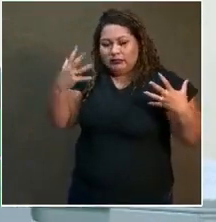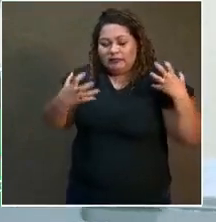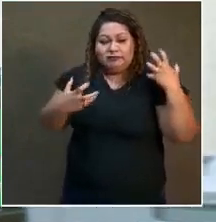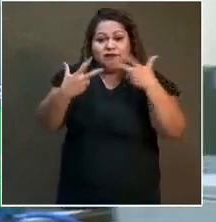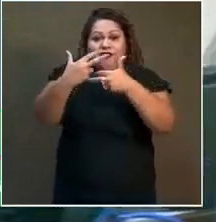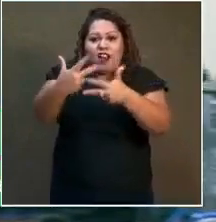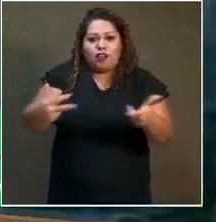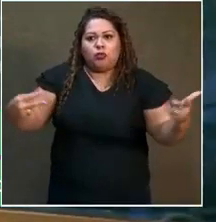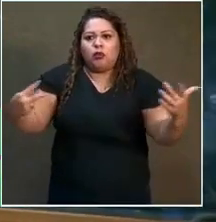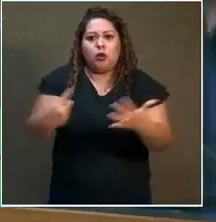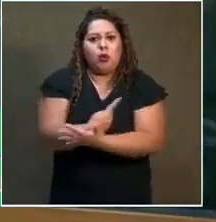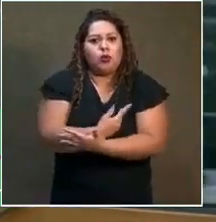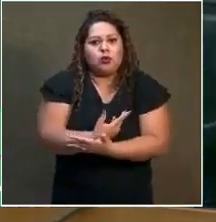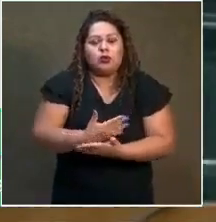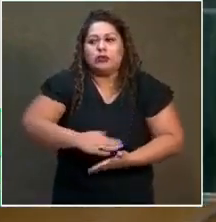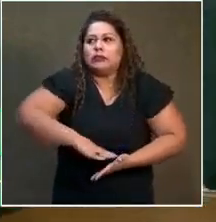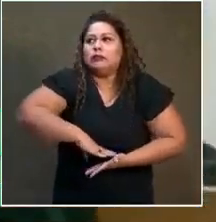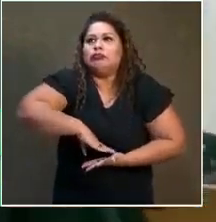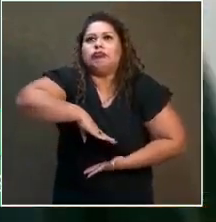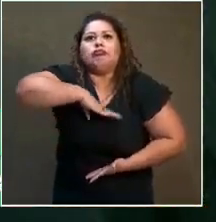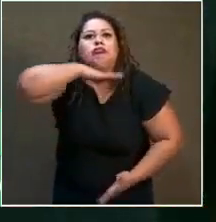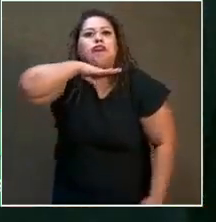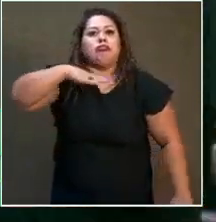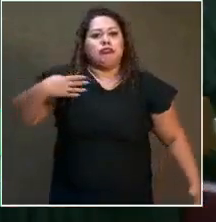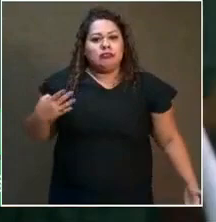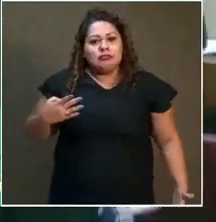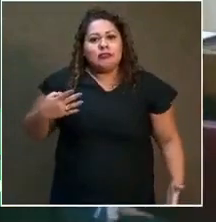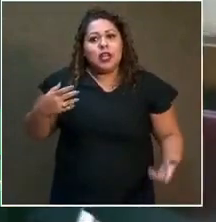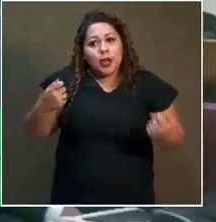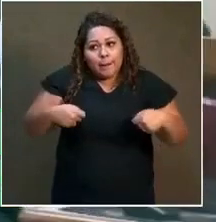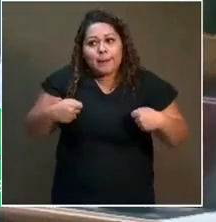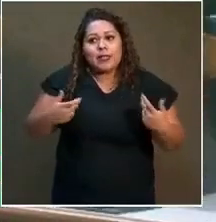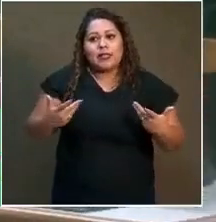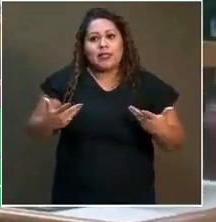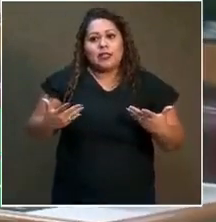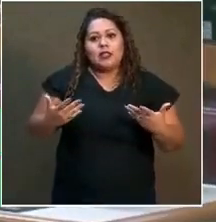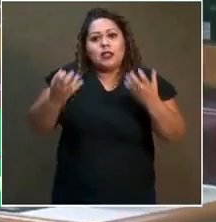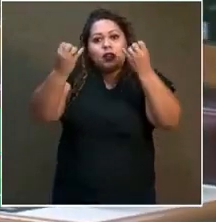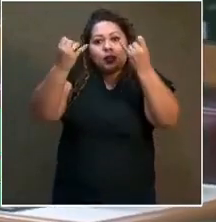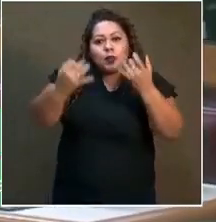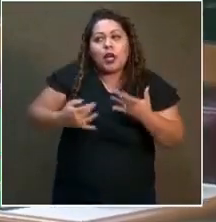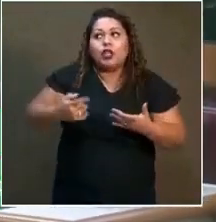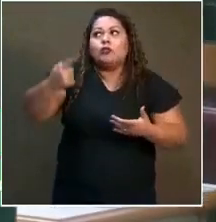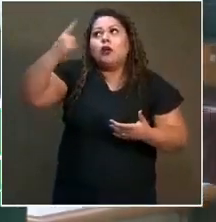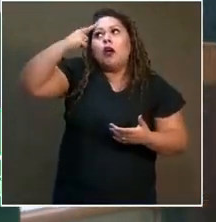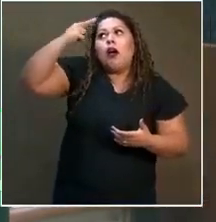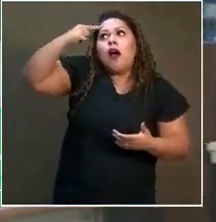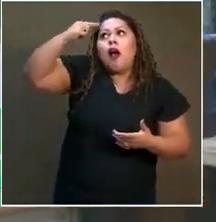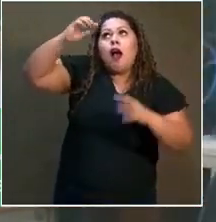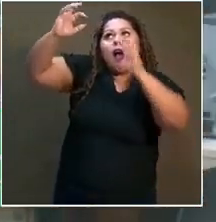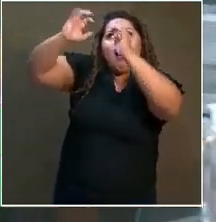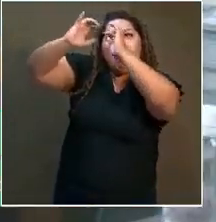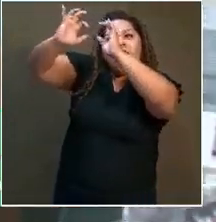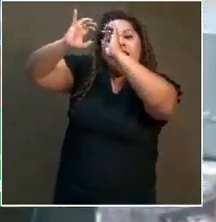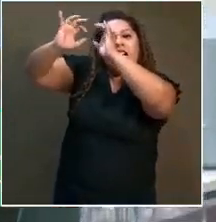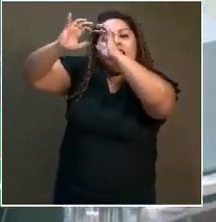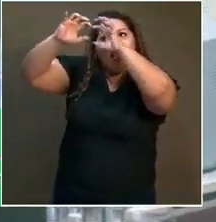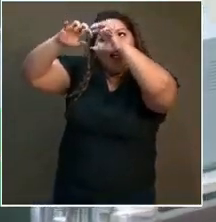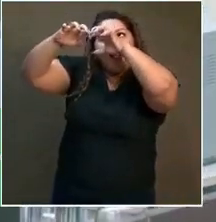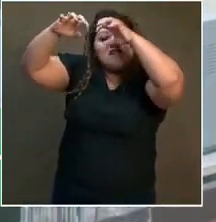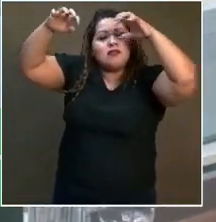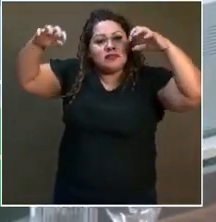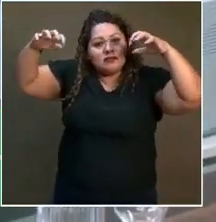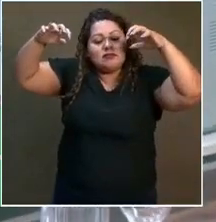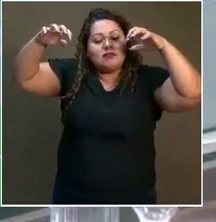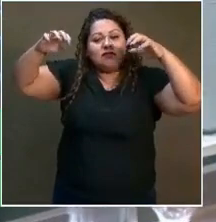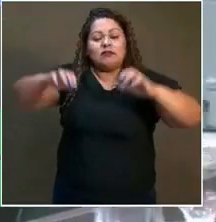circunstâncias. Excelências, eu preciso pincelar sobre a fisiologia do nosso sistema nervoso. O nosso cérebro, ele é dividido,